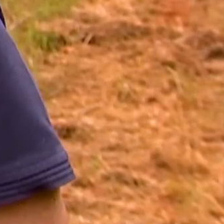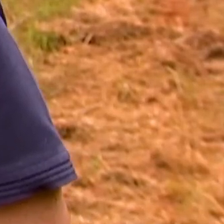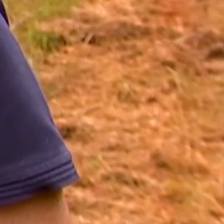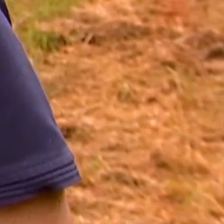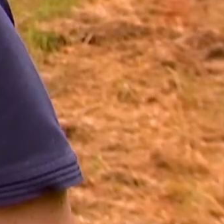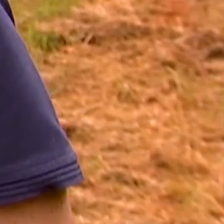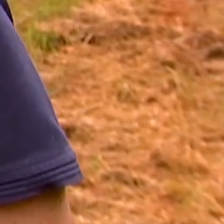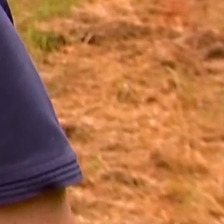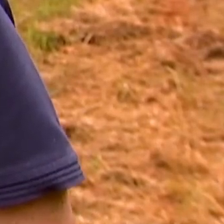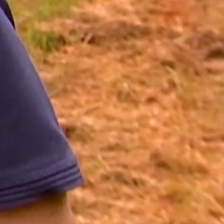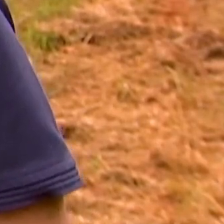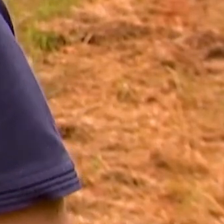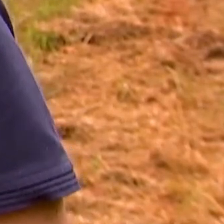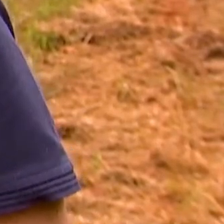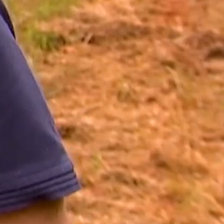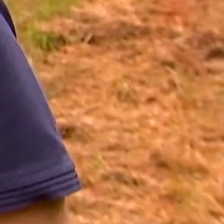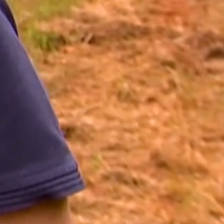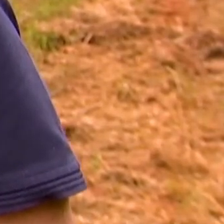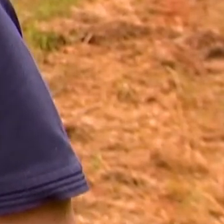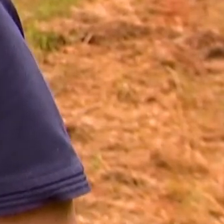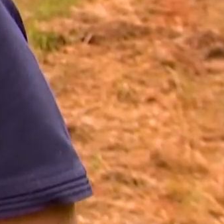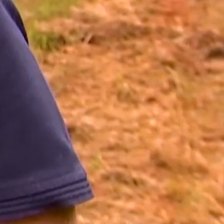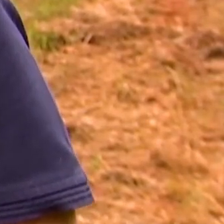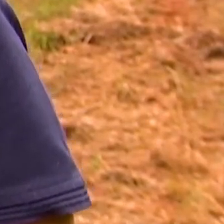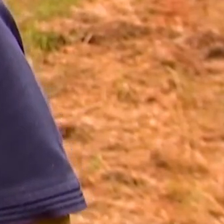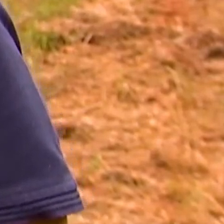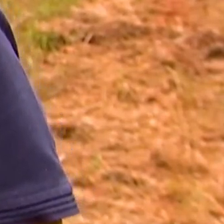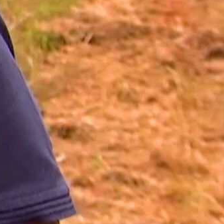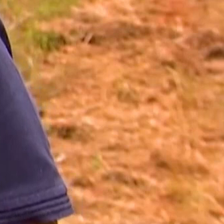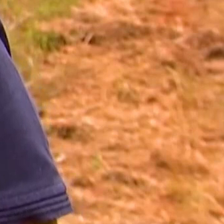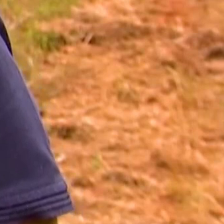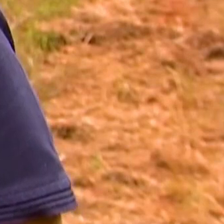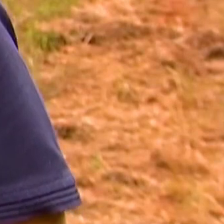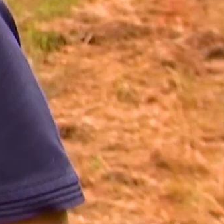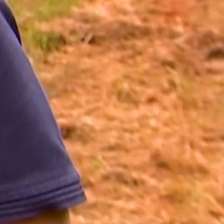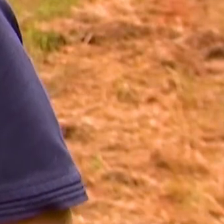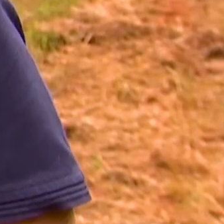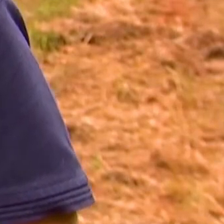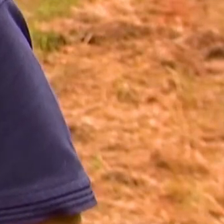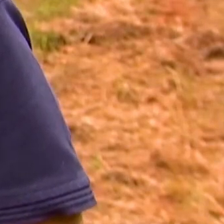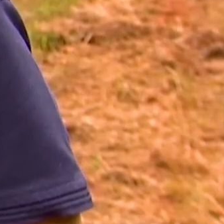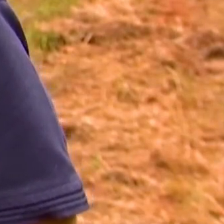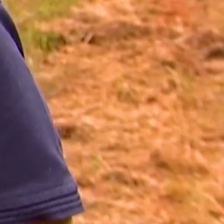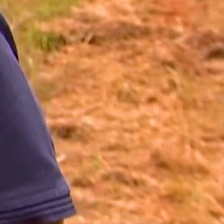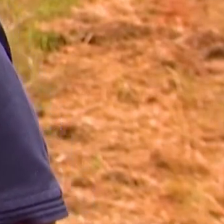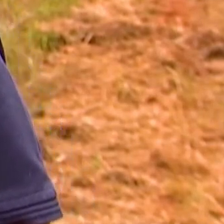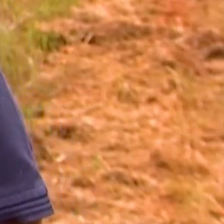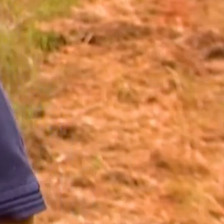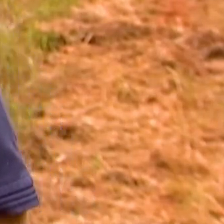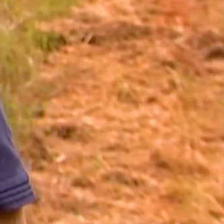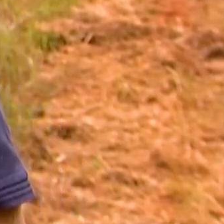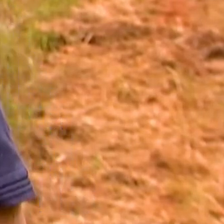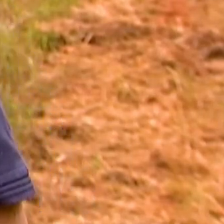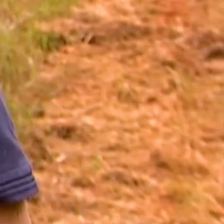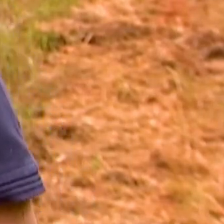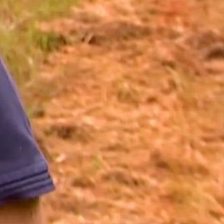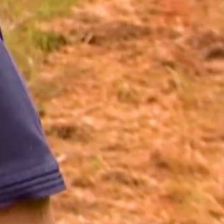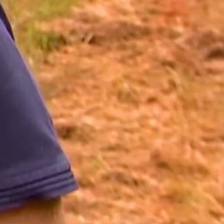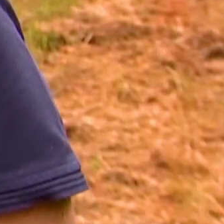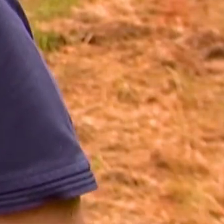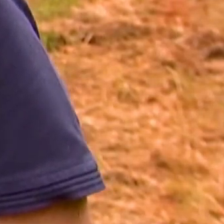começou a subir para o norte do estado de São Paulo por aqui. Então passou por Campinas, produzia